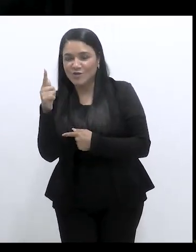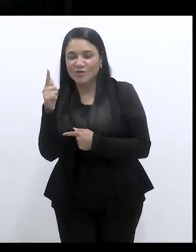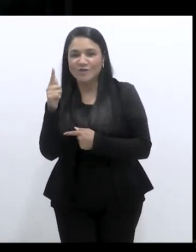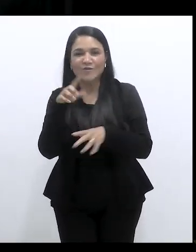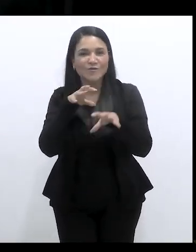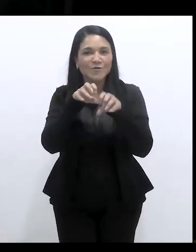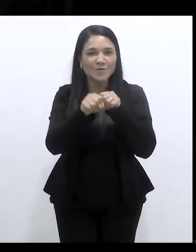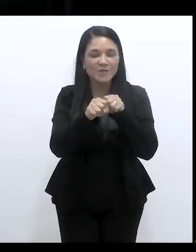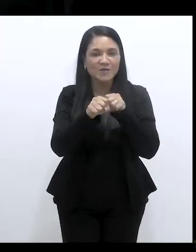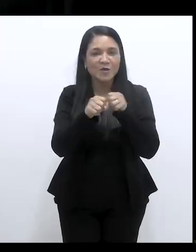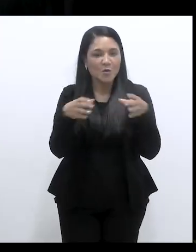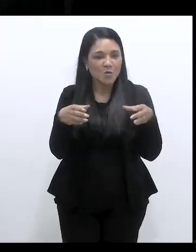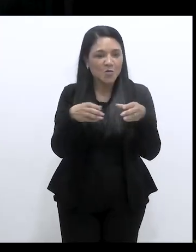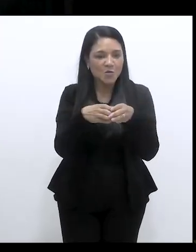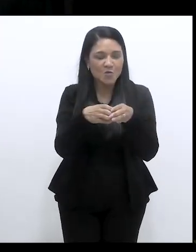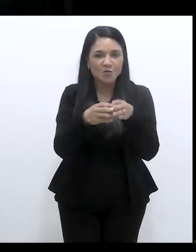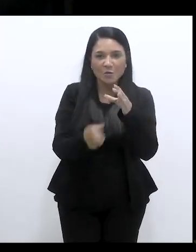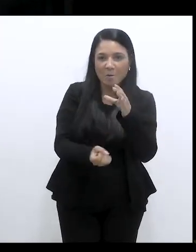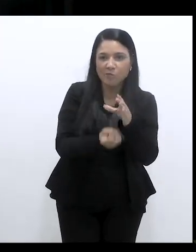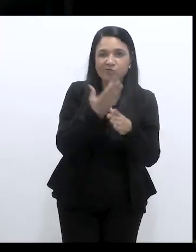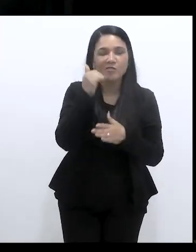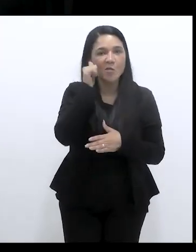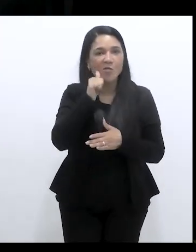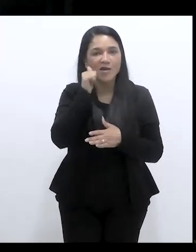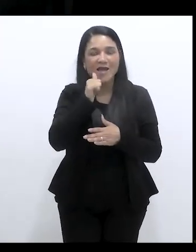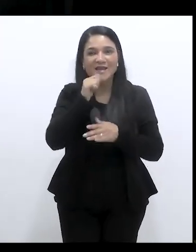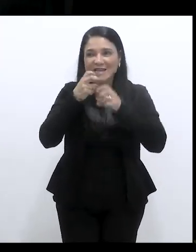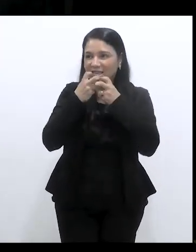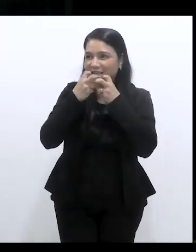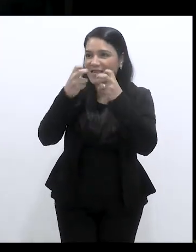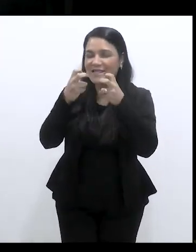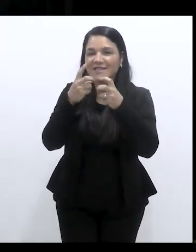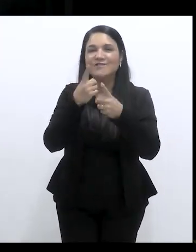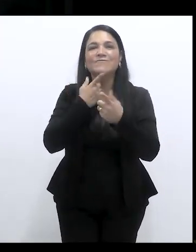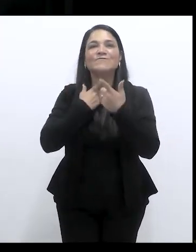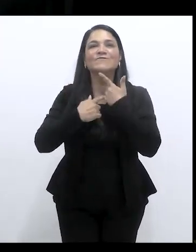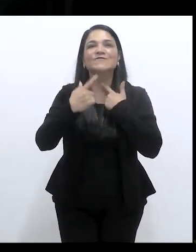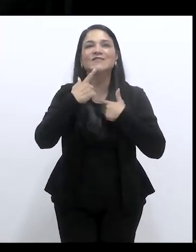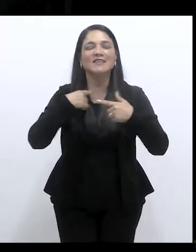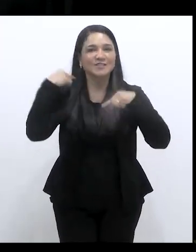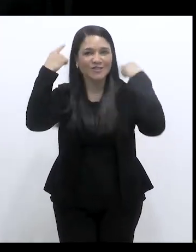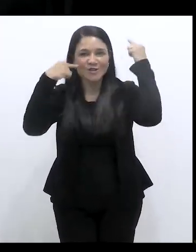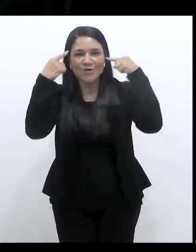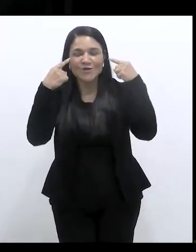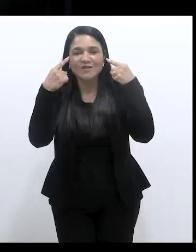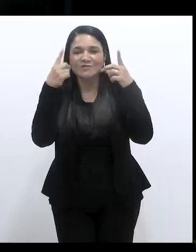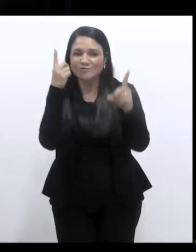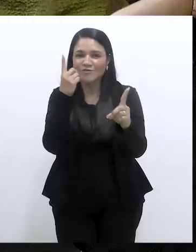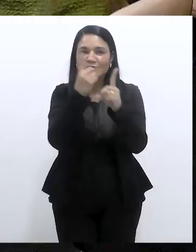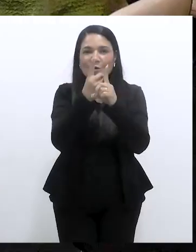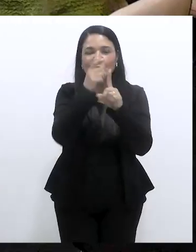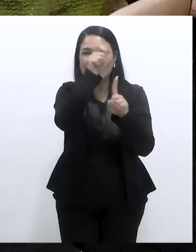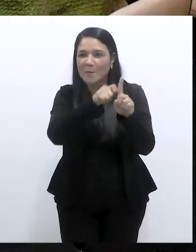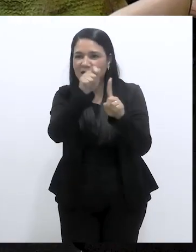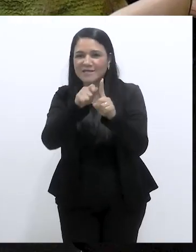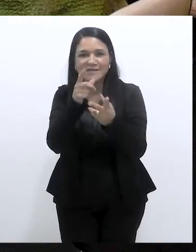esse grupo de mulheres que gritam que estão famintas e loucas com encontros mensais? Conta pra gente.